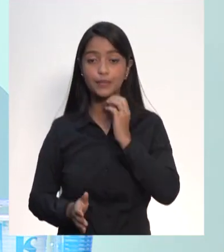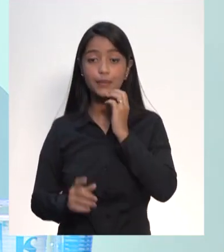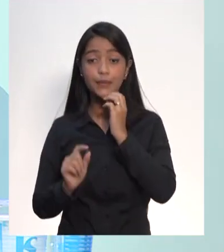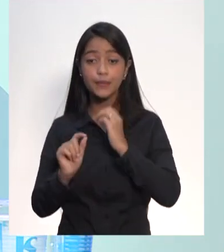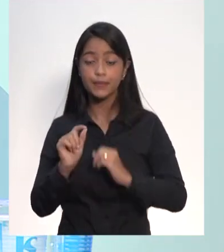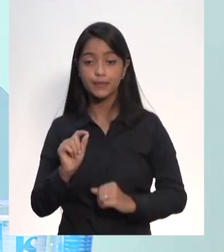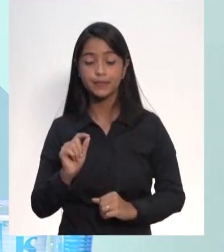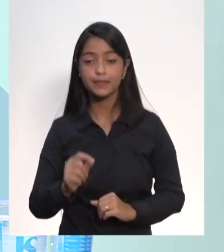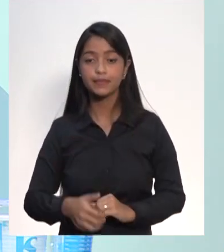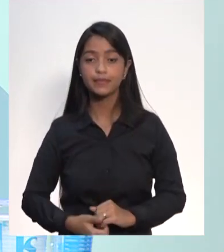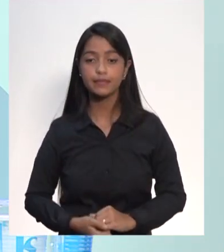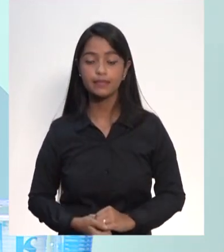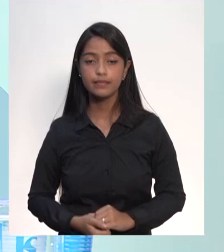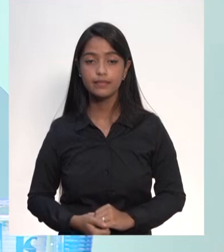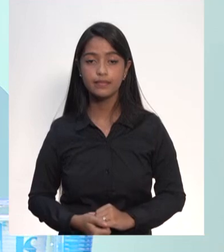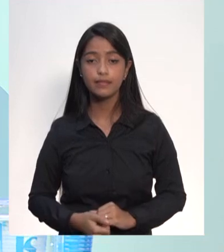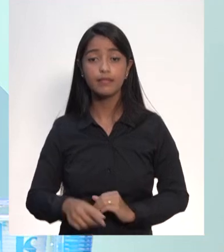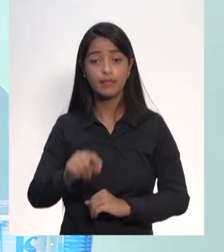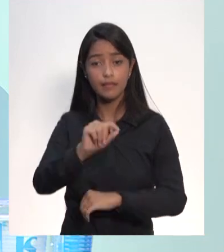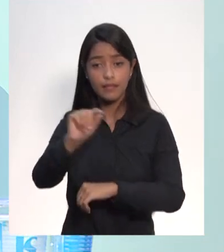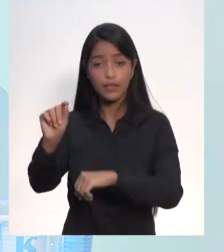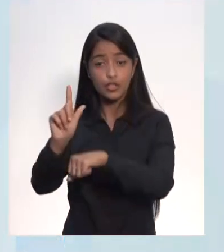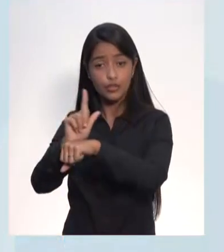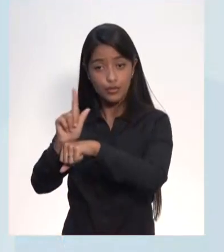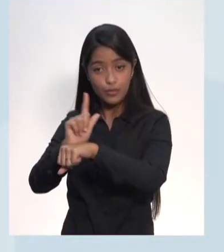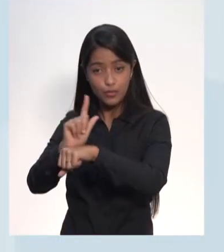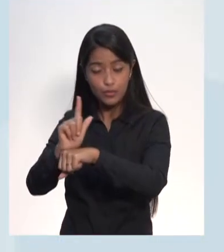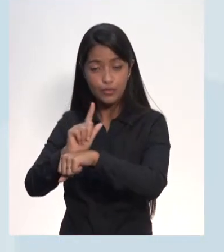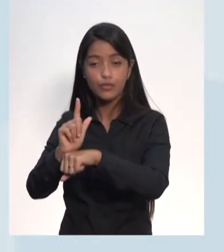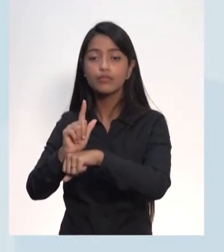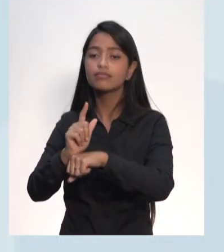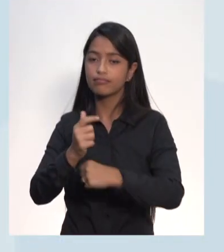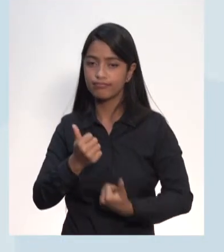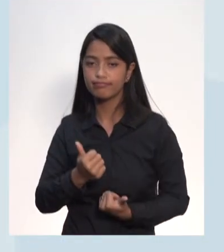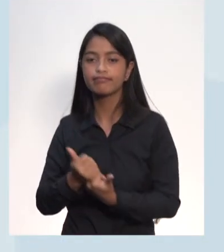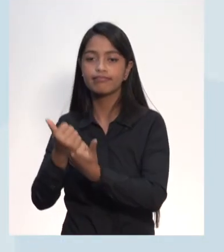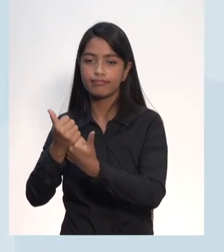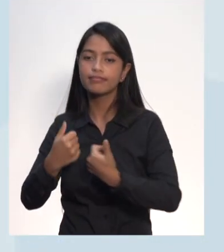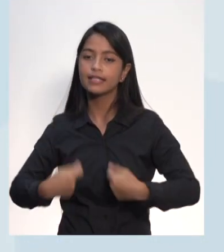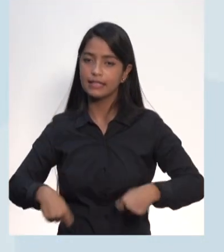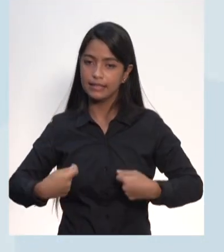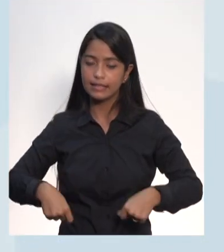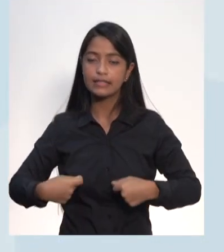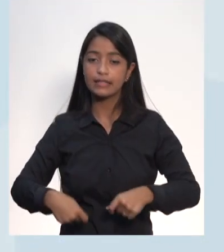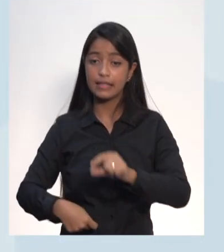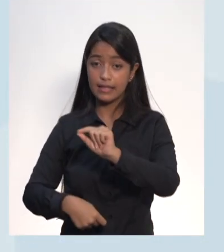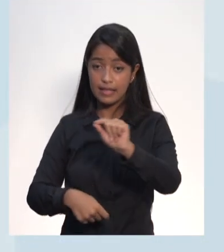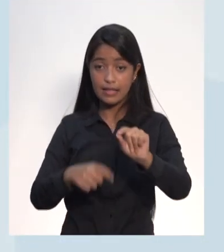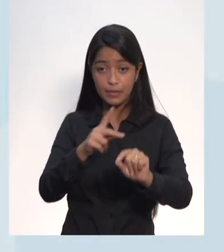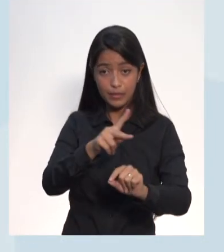nós precisamos apoiar os gestores e nós precisamos apoiar os professores no desenvolvimento dessas